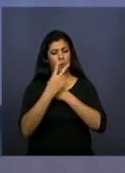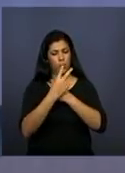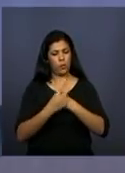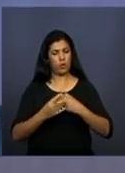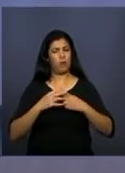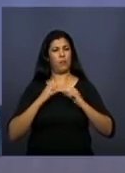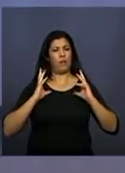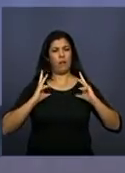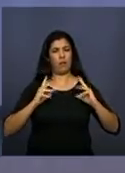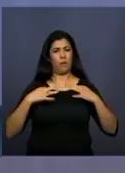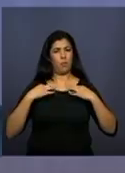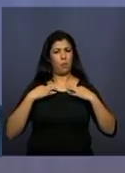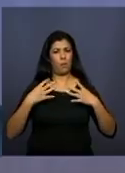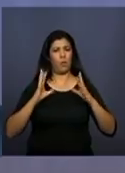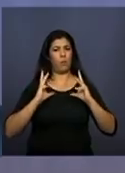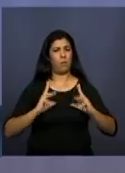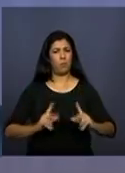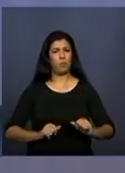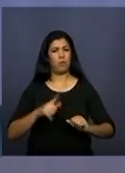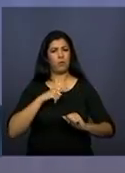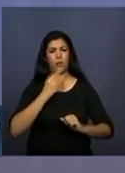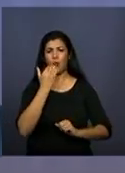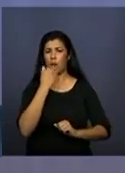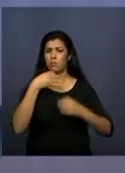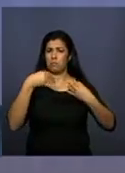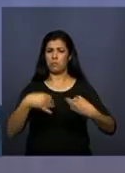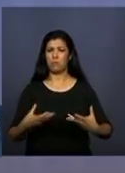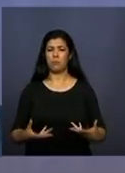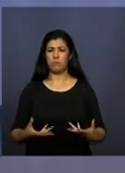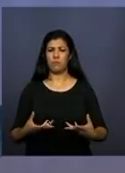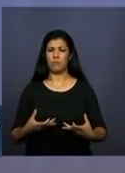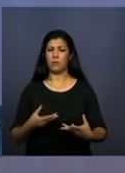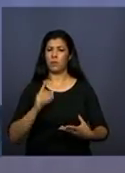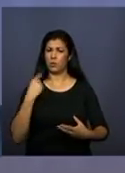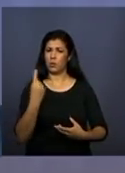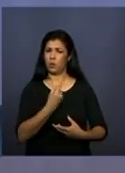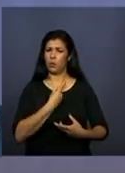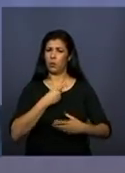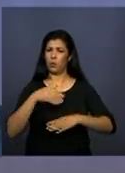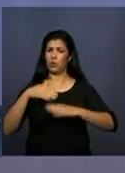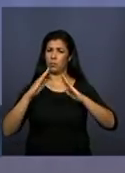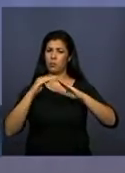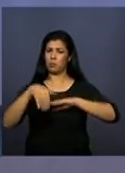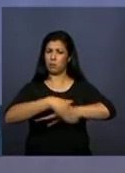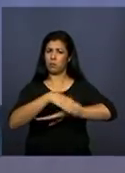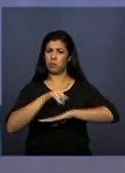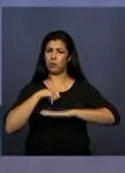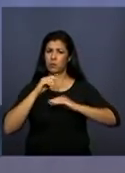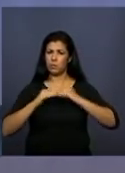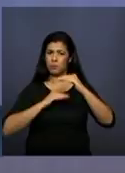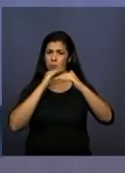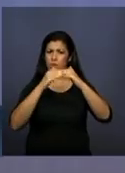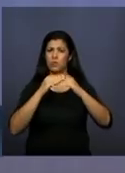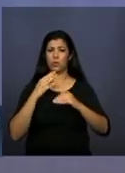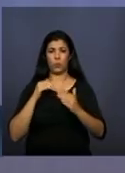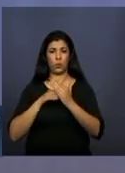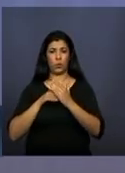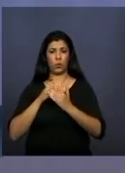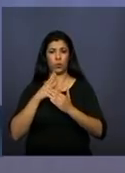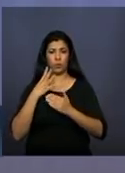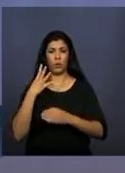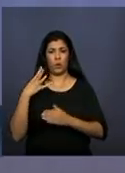lavar sua roupa, né? Para poder ter uma alimentação. A gente avançou, né? Eu acredito que nesses 4 anos, né?